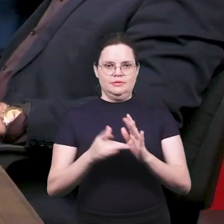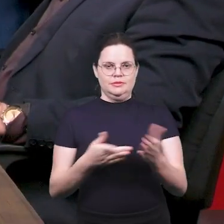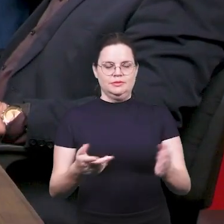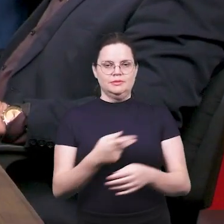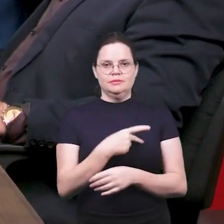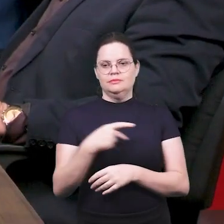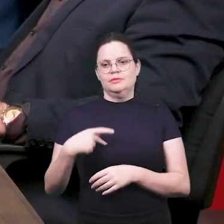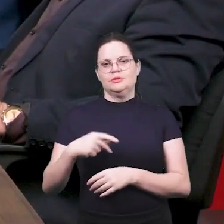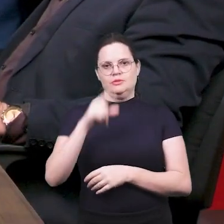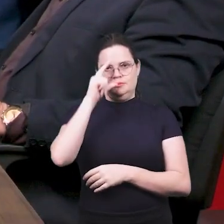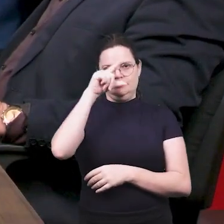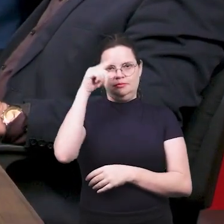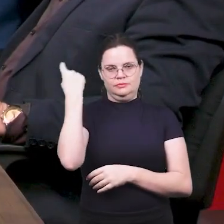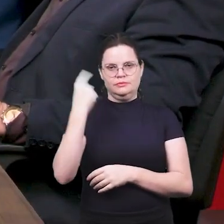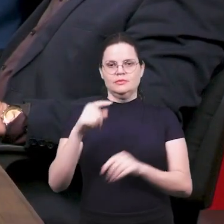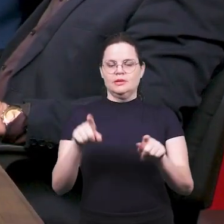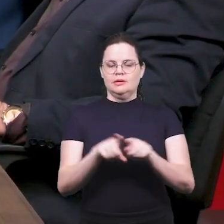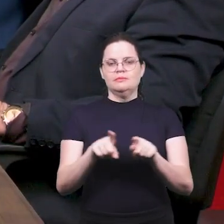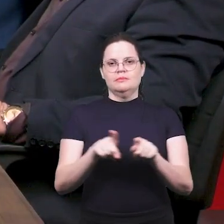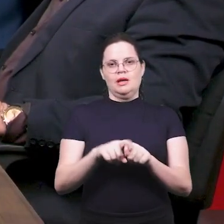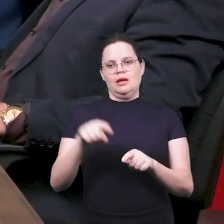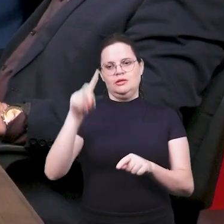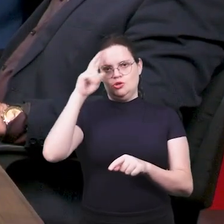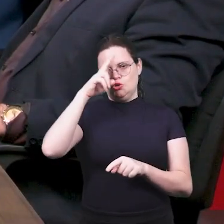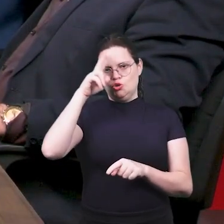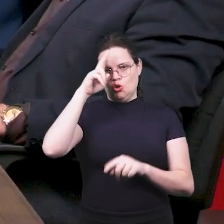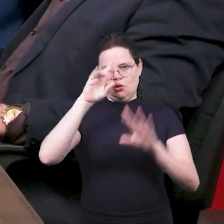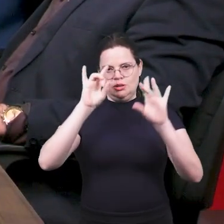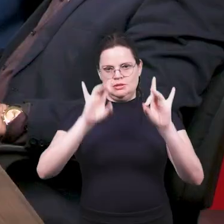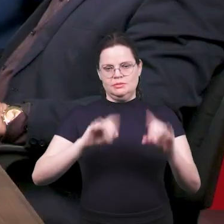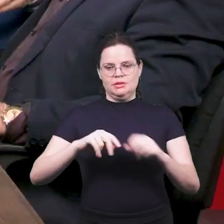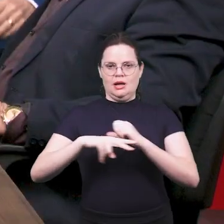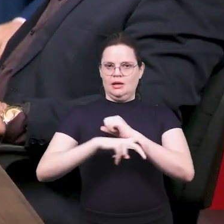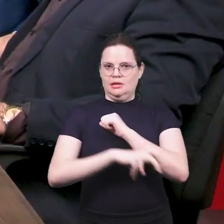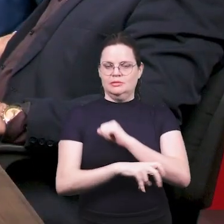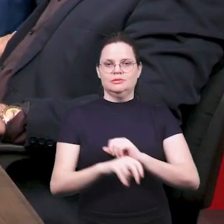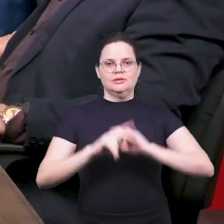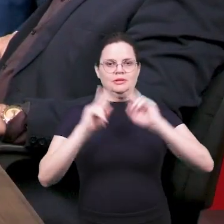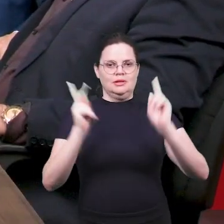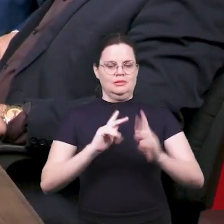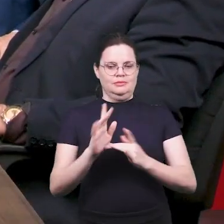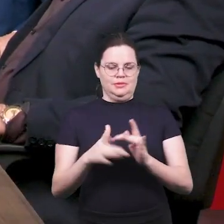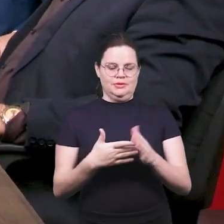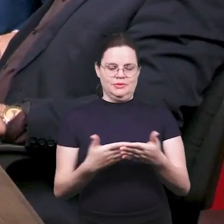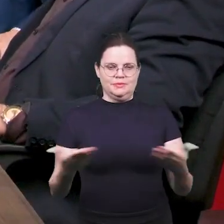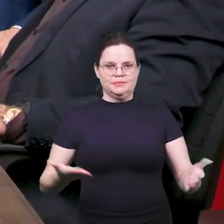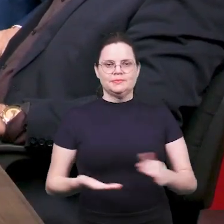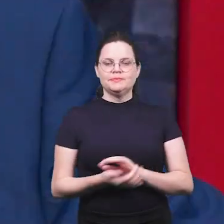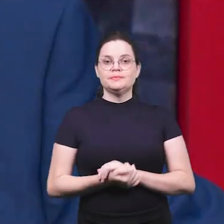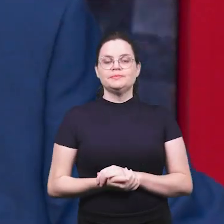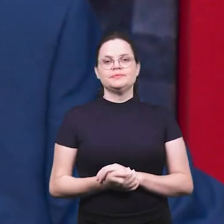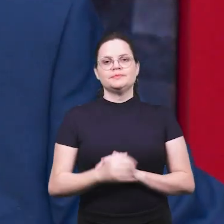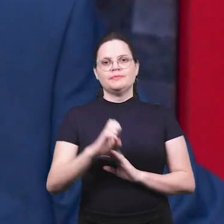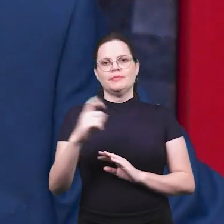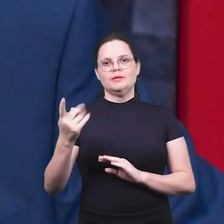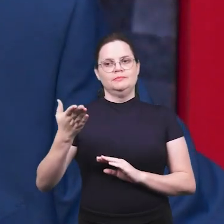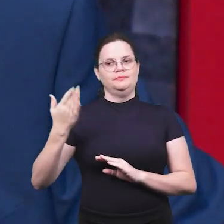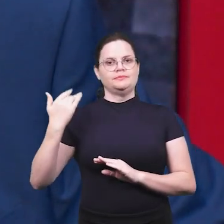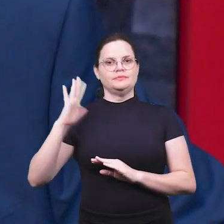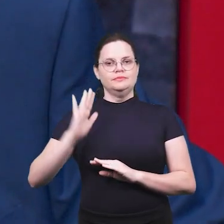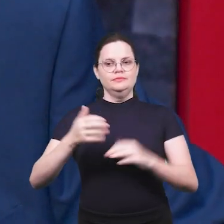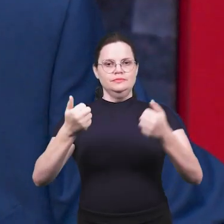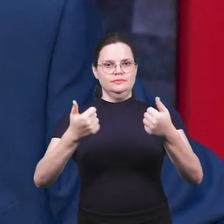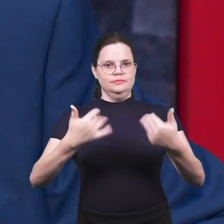E pastor Ian, historiador, especialista em arqueologia. Pai do Senhor a todos. No episódio passado falamos